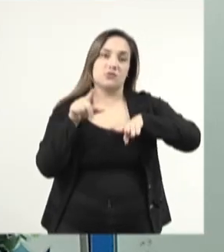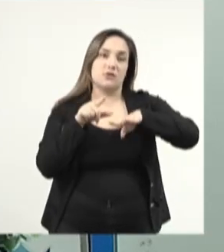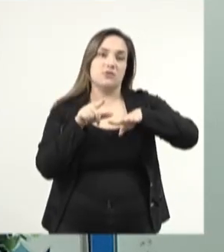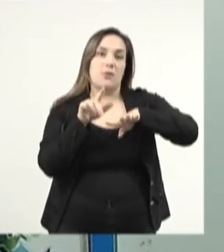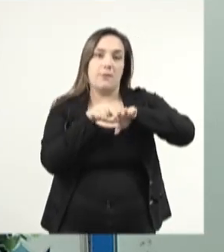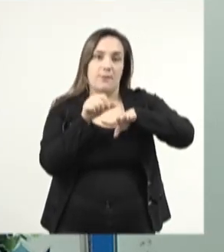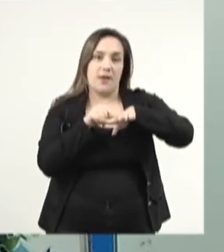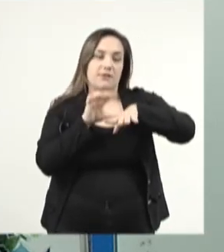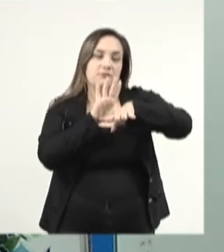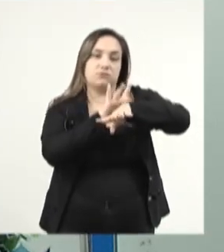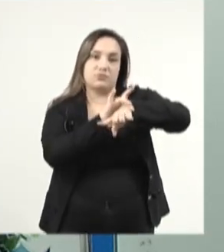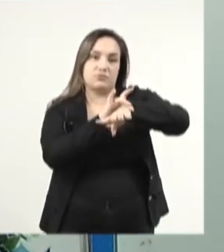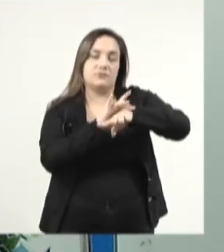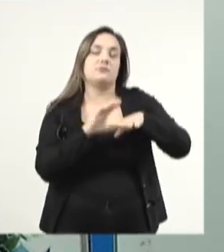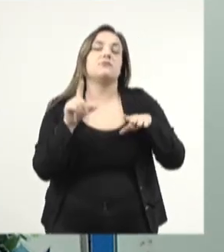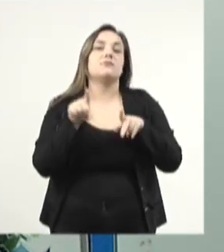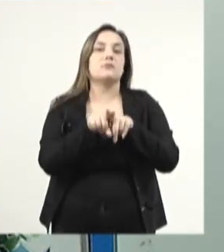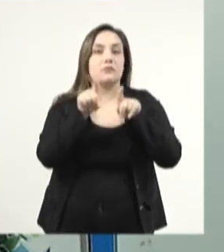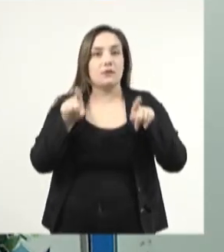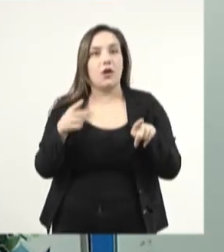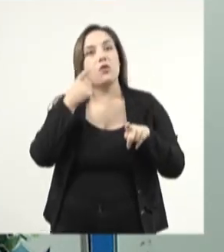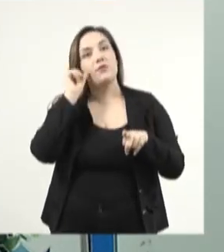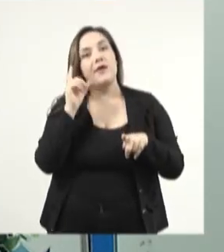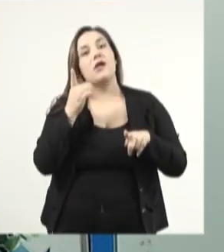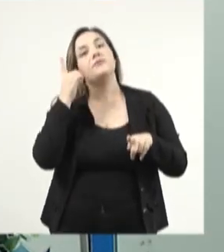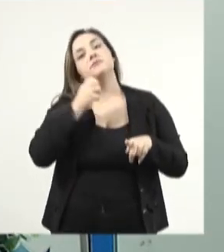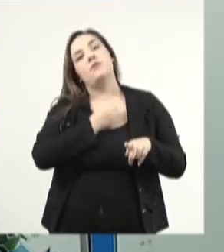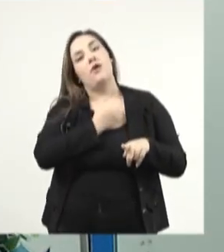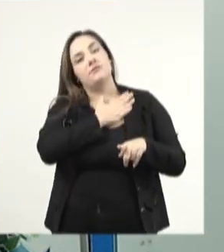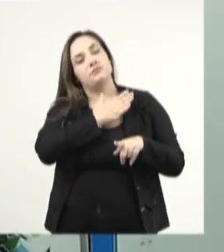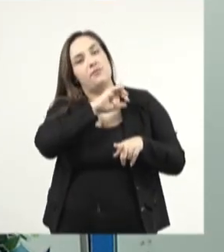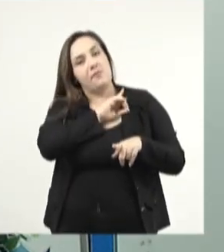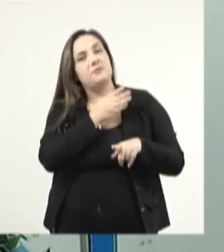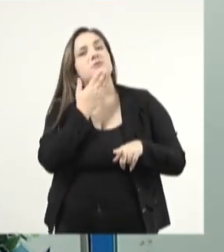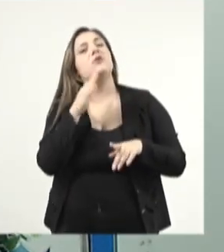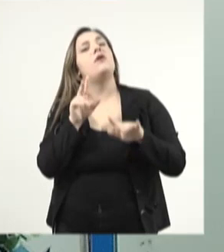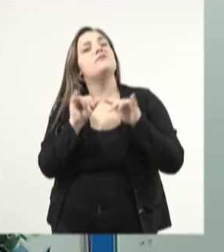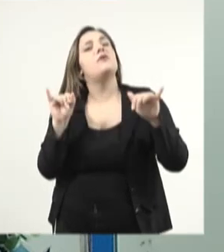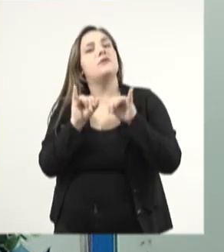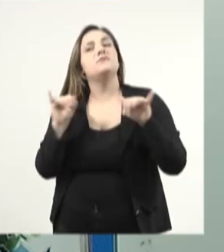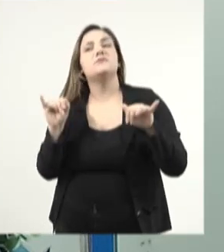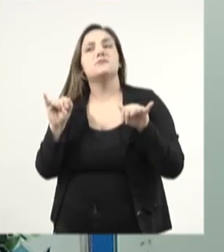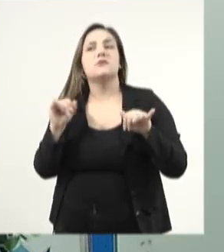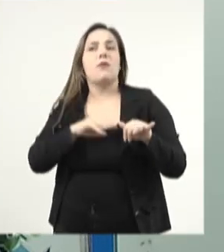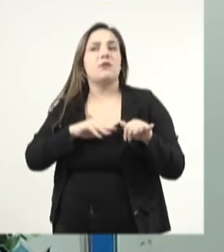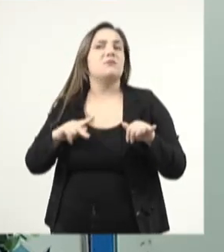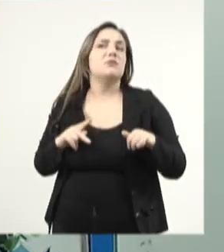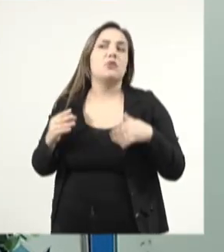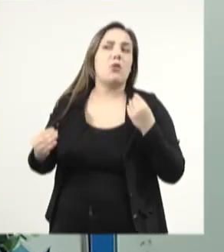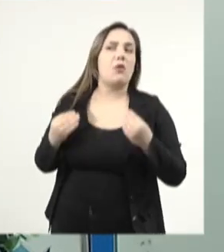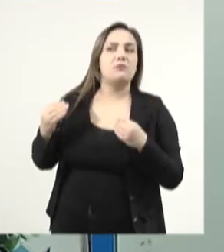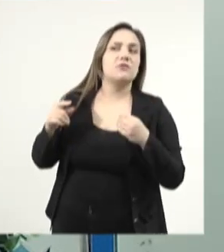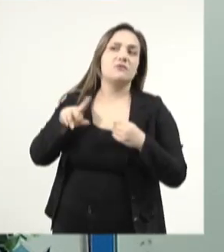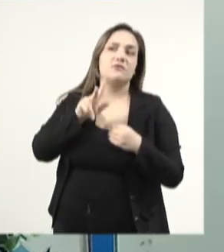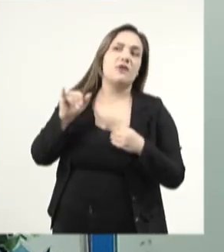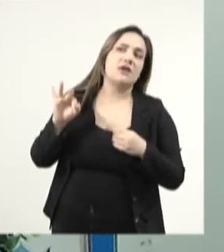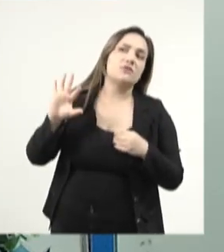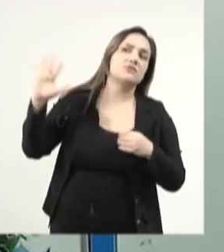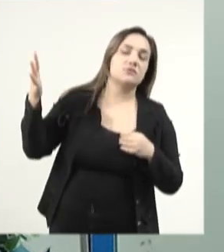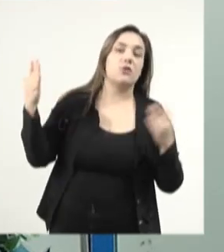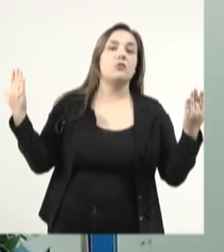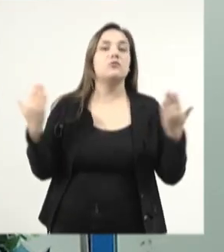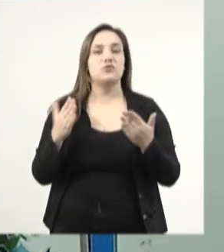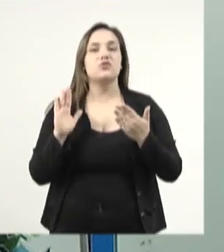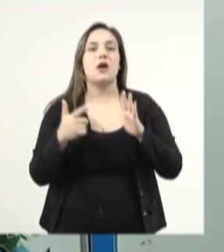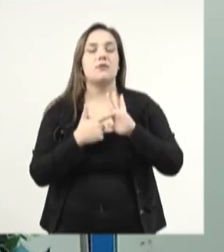nós falamos sobre isso aqui no Redação Final, pedindo informações ao Ministério Público sobre eventuais ações em cima dessa situação.